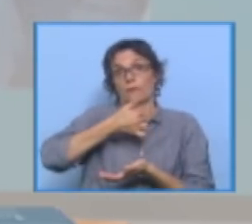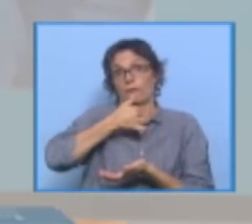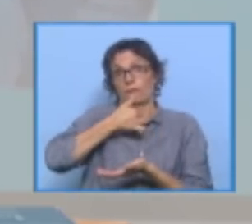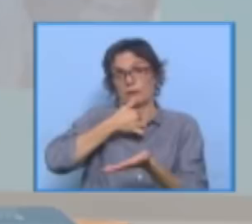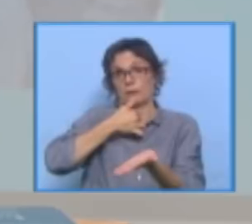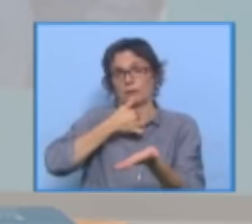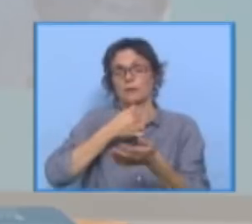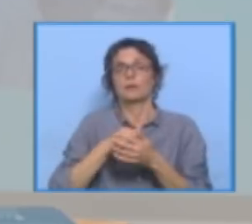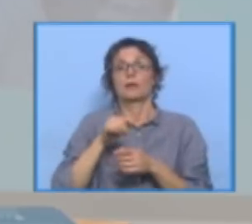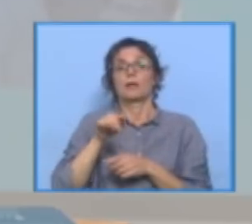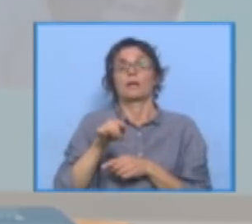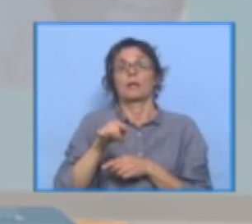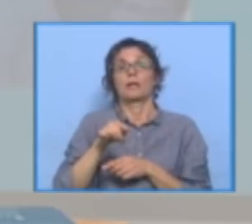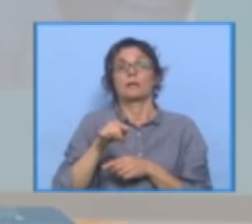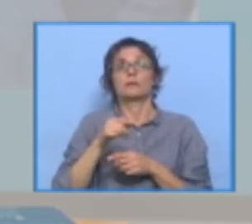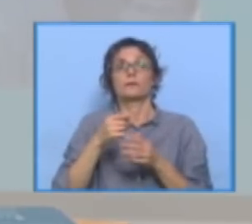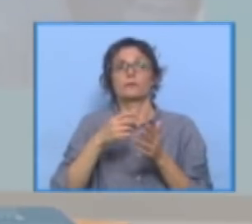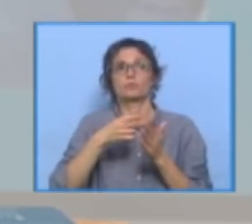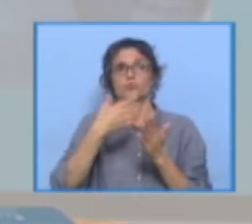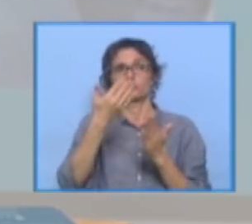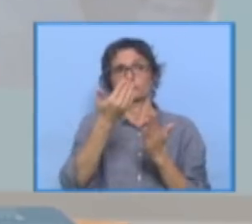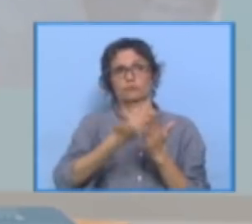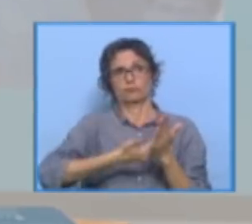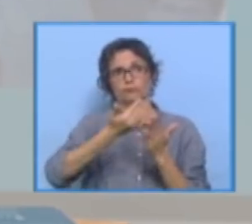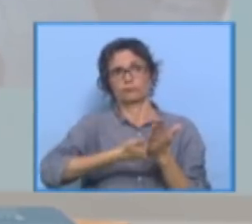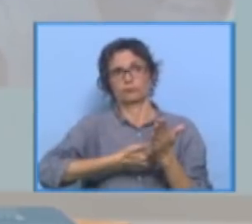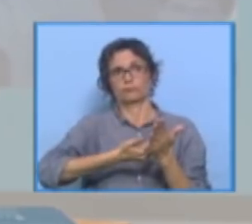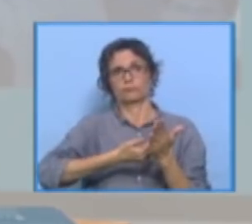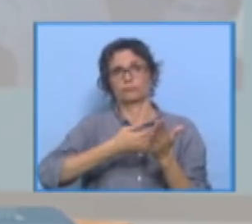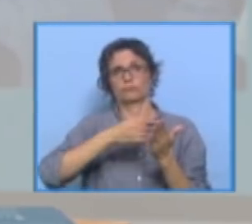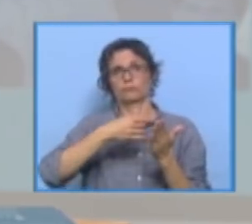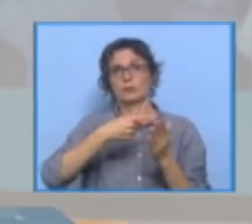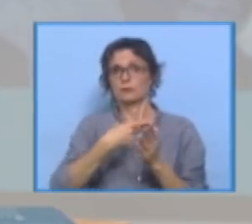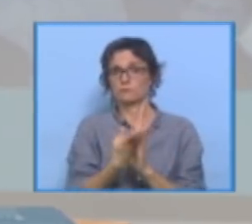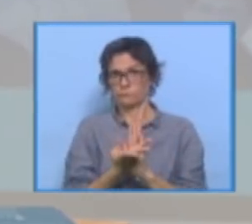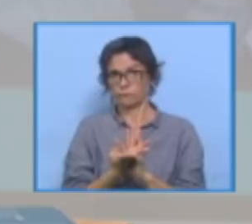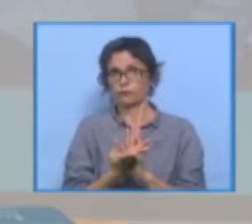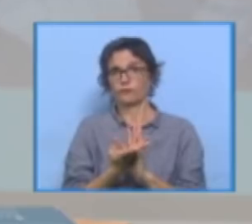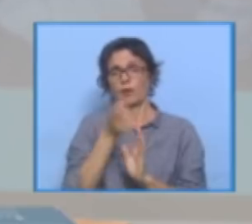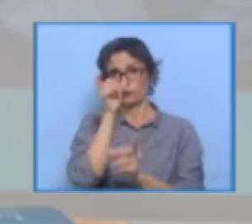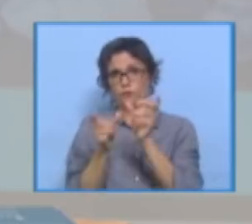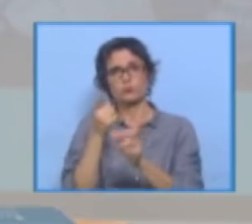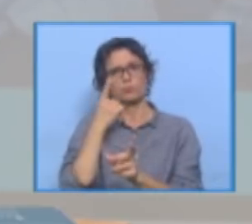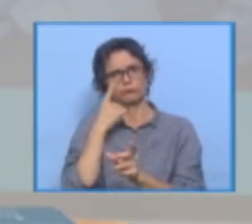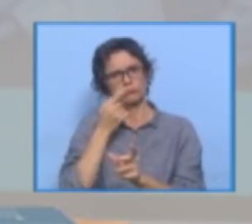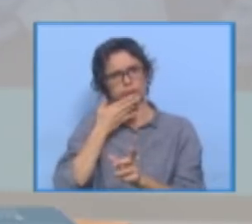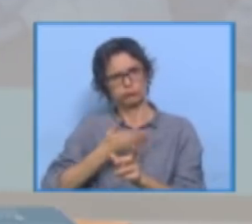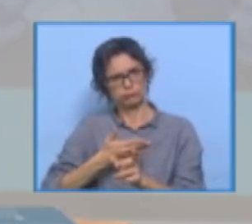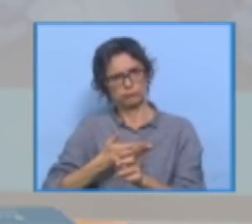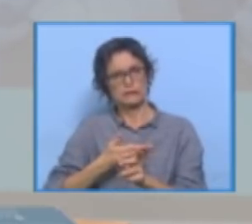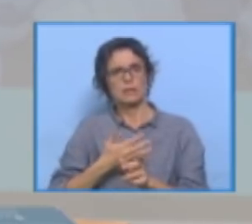doutora Isabel Neto, do Dr. Vaz Pato também, que o Dr. Pedro Afonso, colaboram todos nesse capítulo, sobre a atenção nos doentes no final de